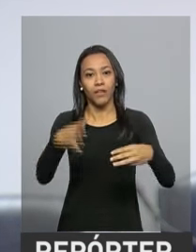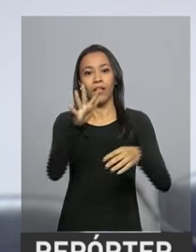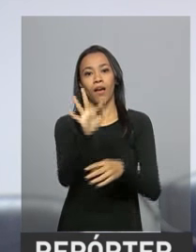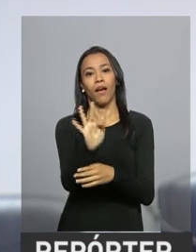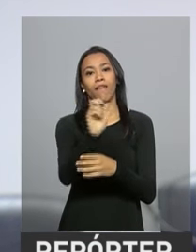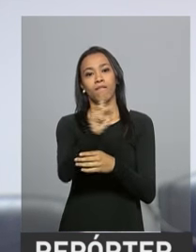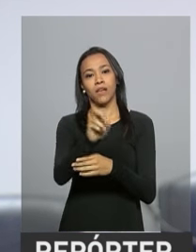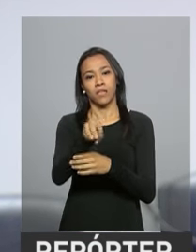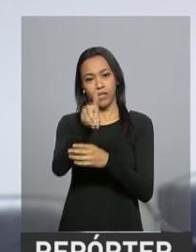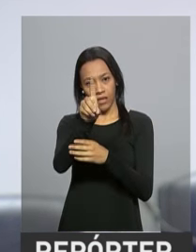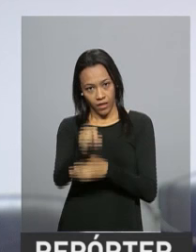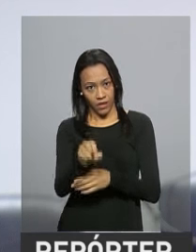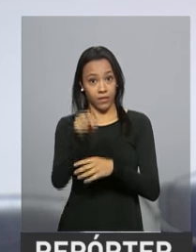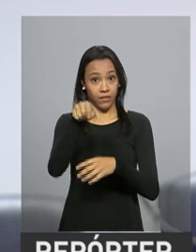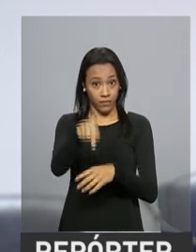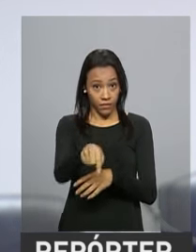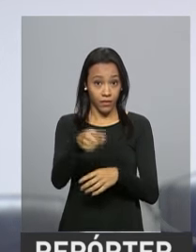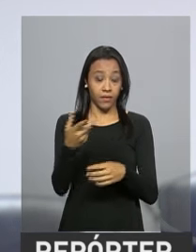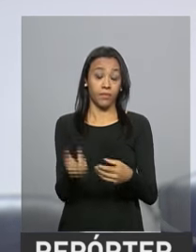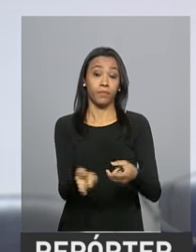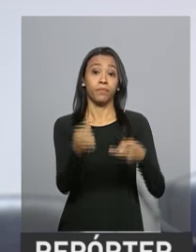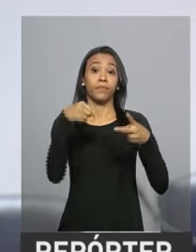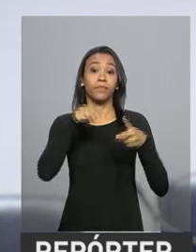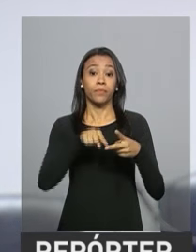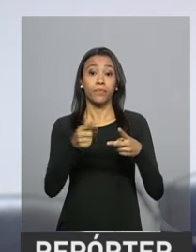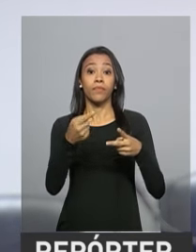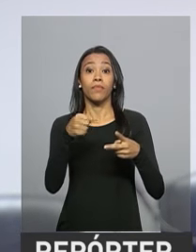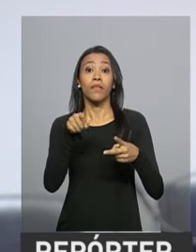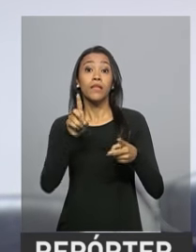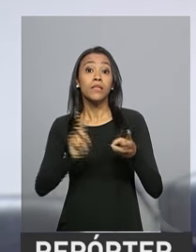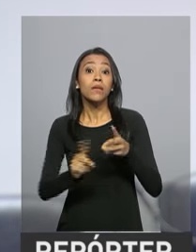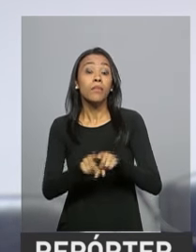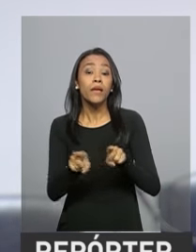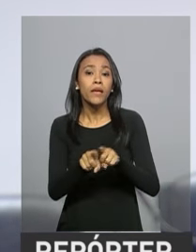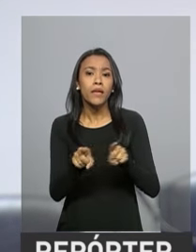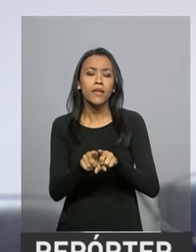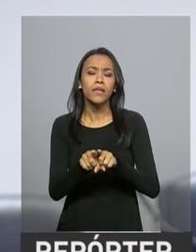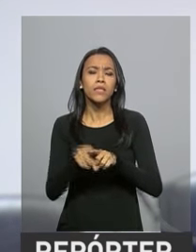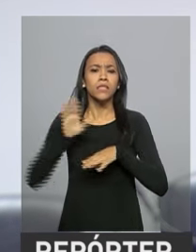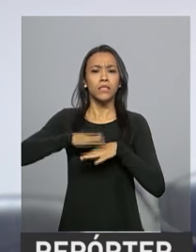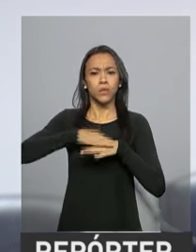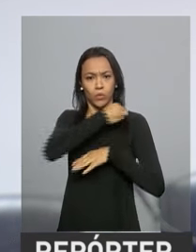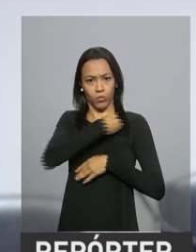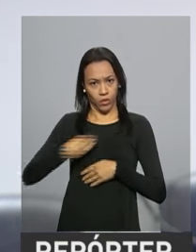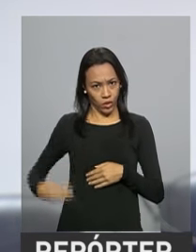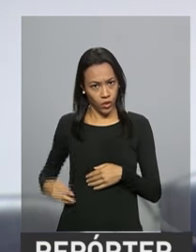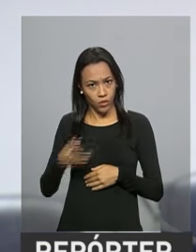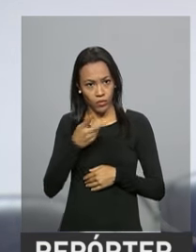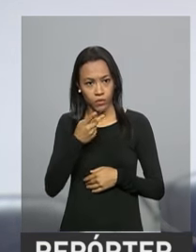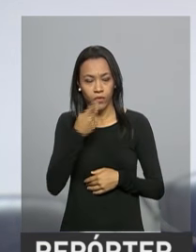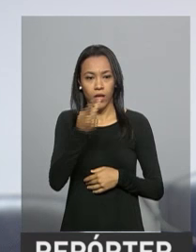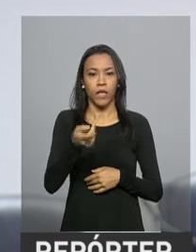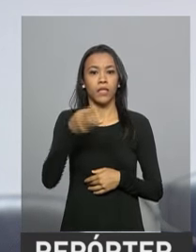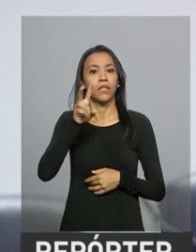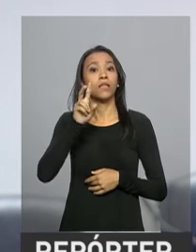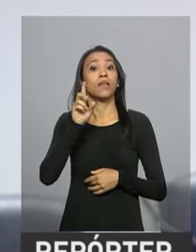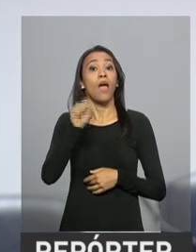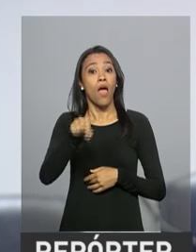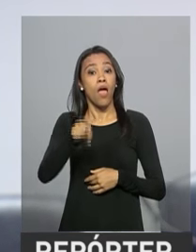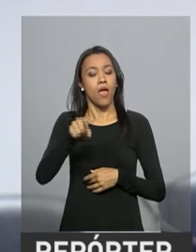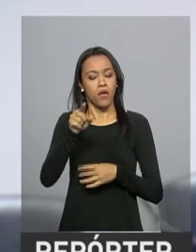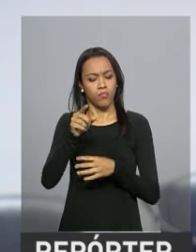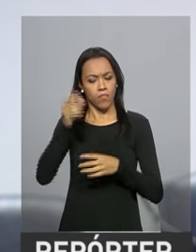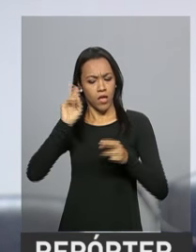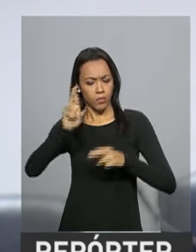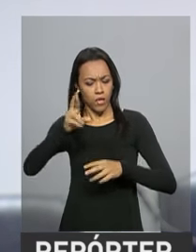que Vai comandar a secretaria de acompanhamento econômico e segundo o ministro Henrique Meirelles vai ser responsável por analisar as contas